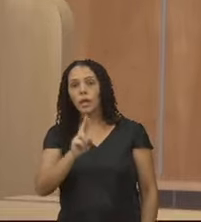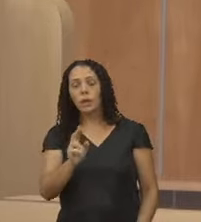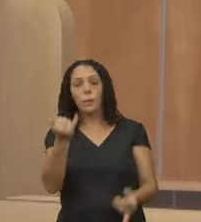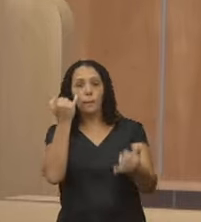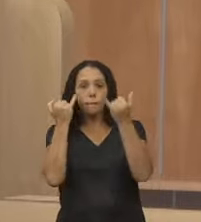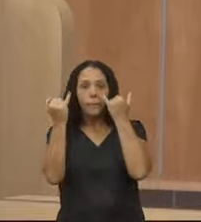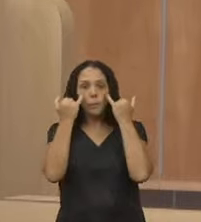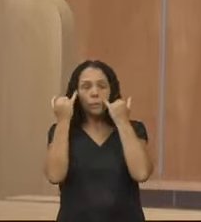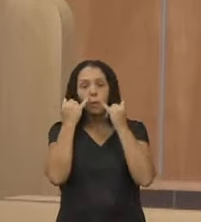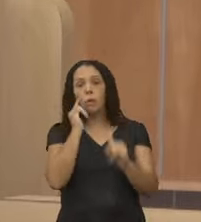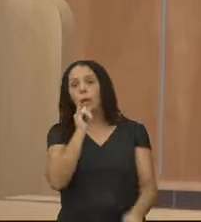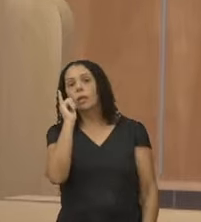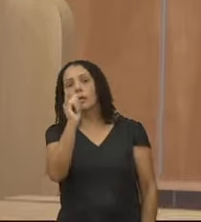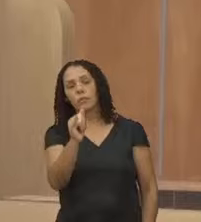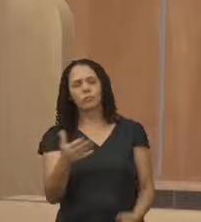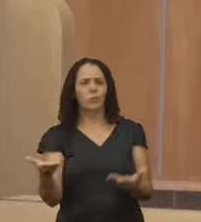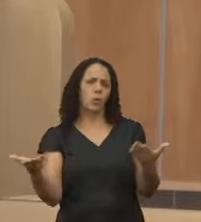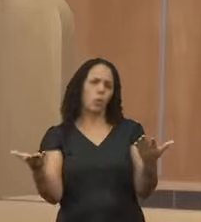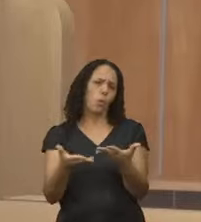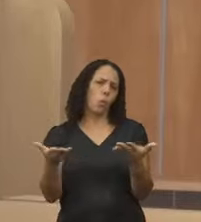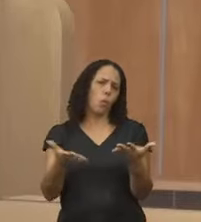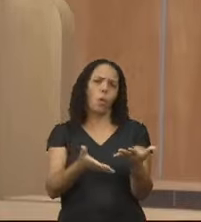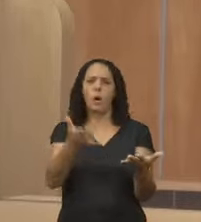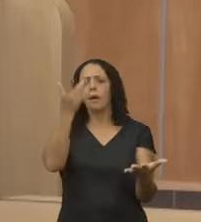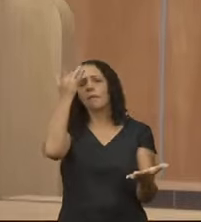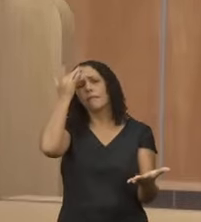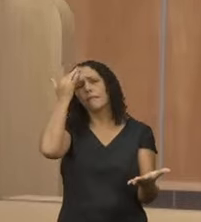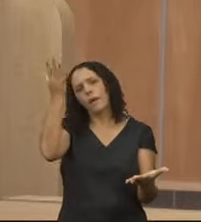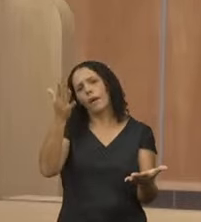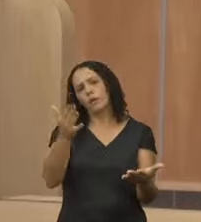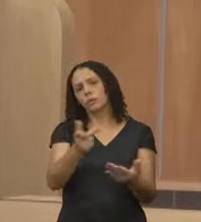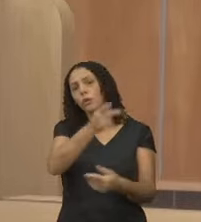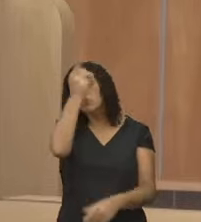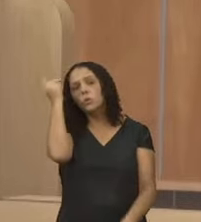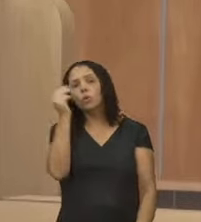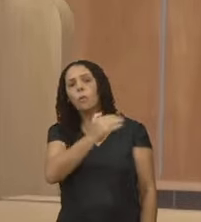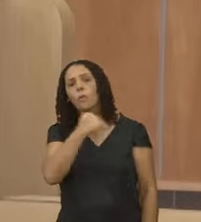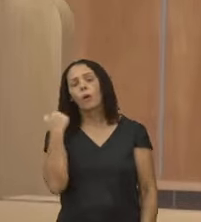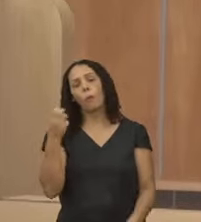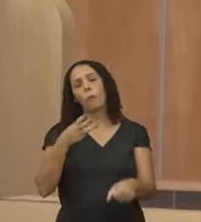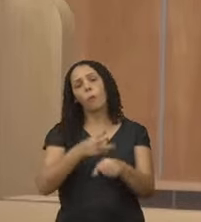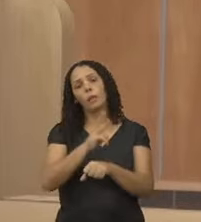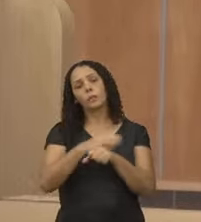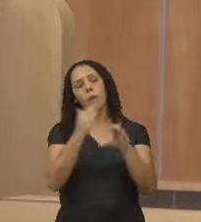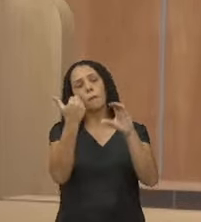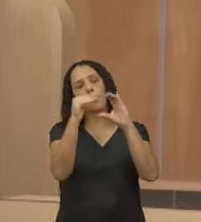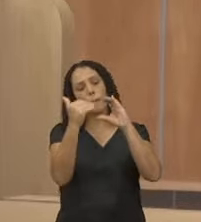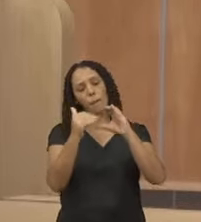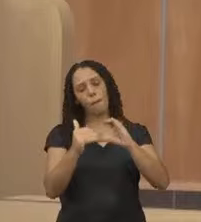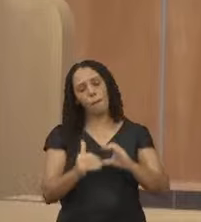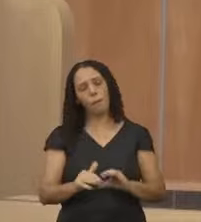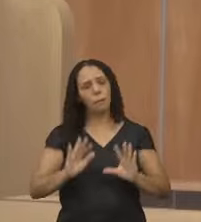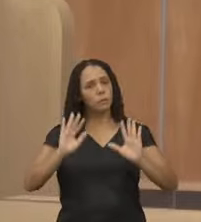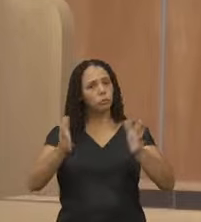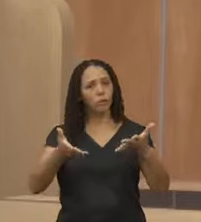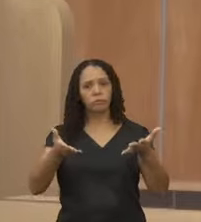Hoje, faleceu uma pessoa, você coloca no grupo da família, está todo mundo sabendo, em fração de